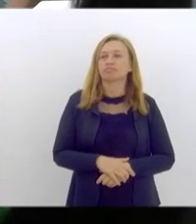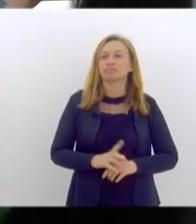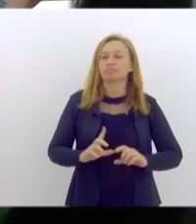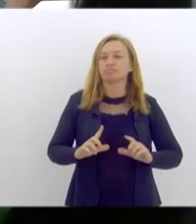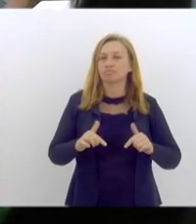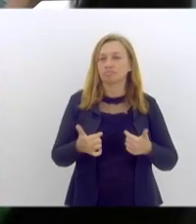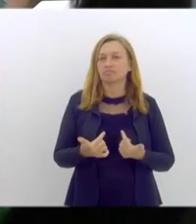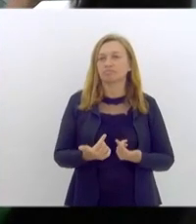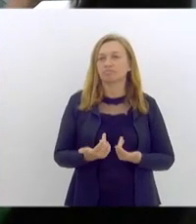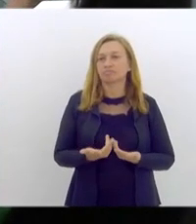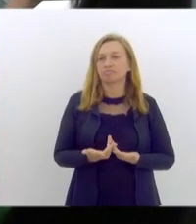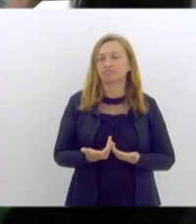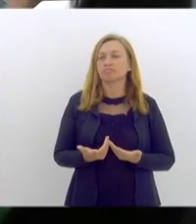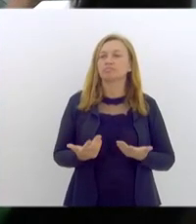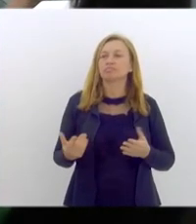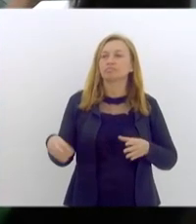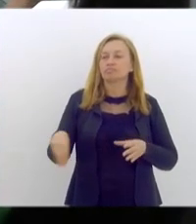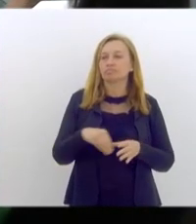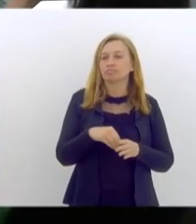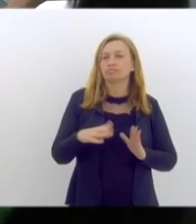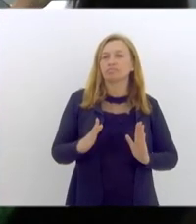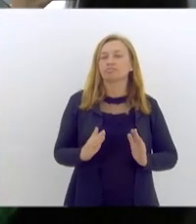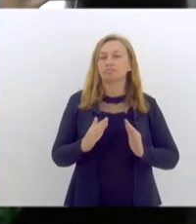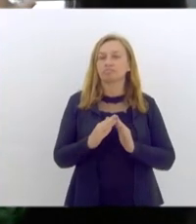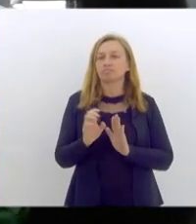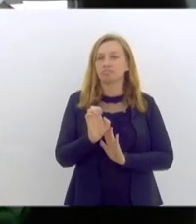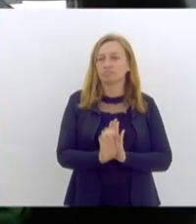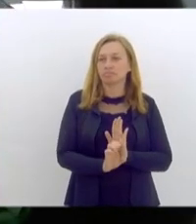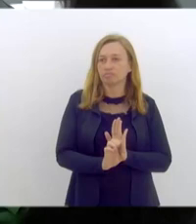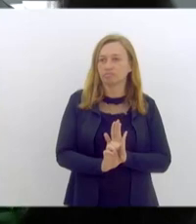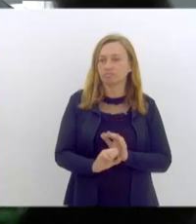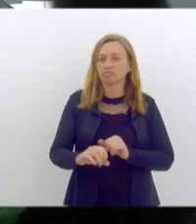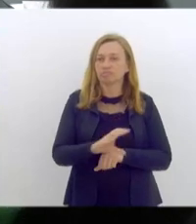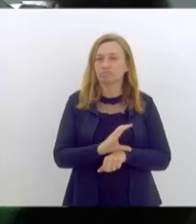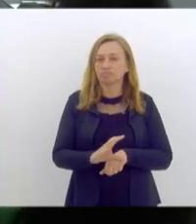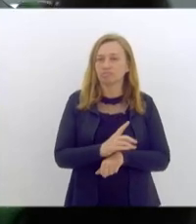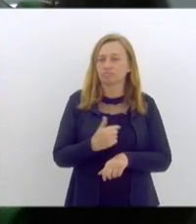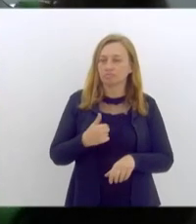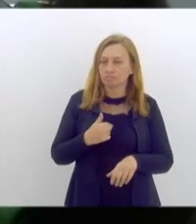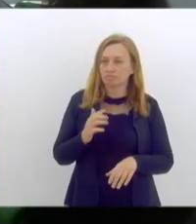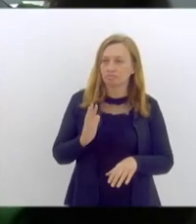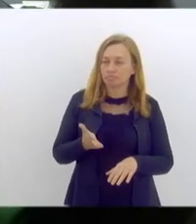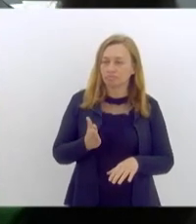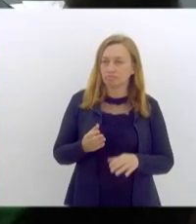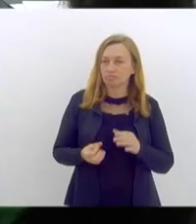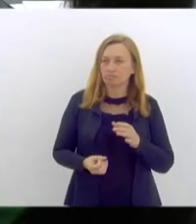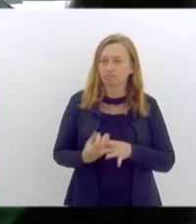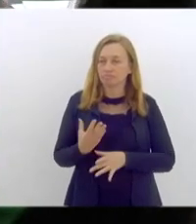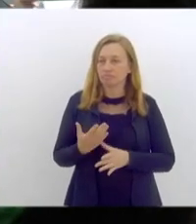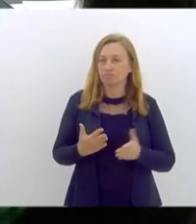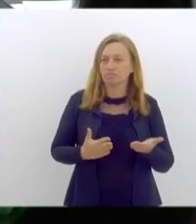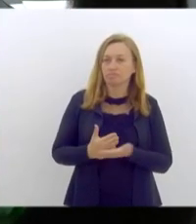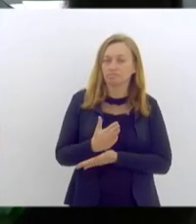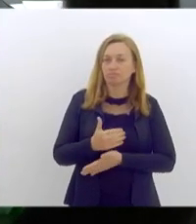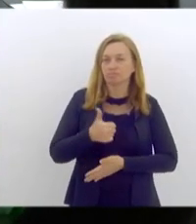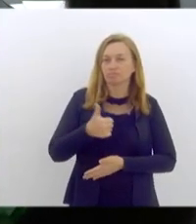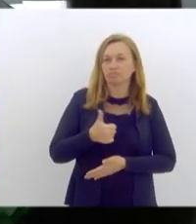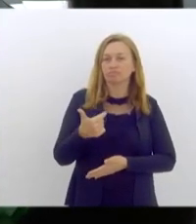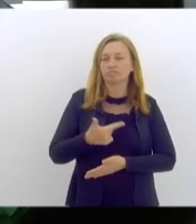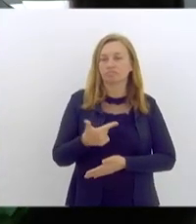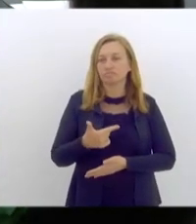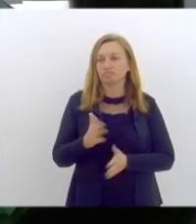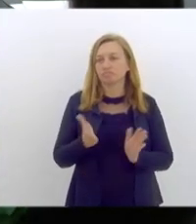e tramita na casa uma Emenda Constitucional que eu sou um dos autores já foi aprovado em primeira será aprovado em segunda